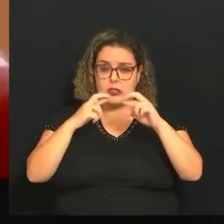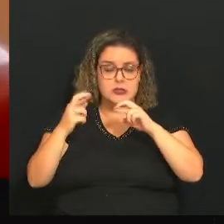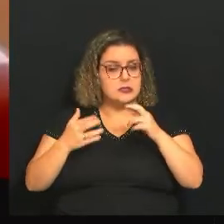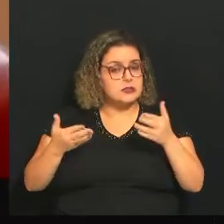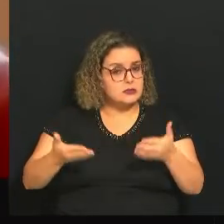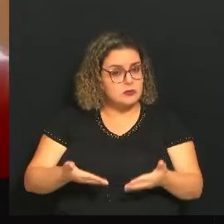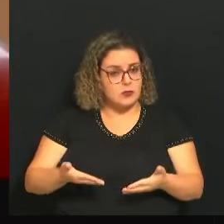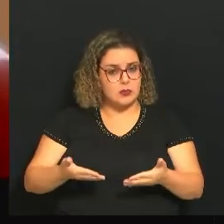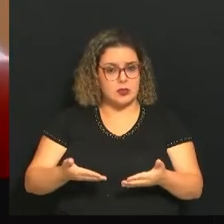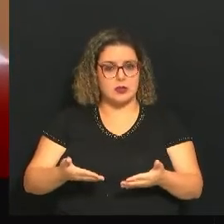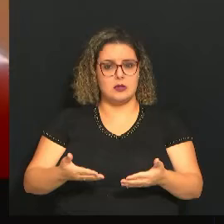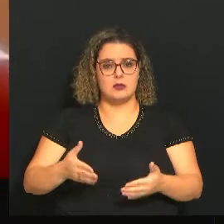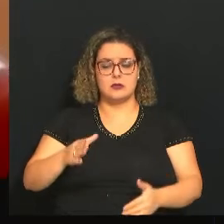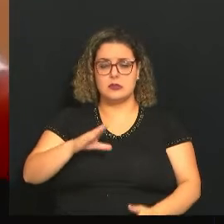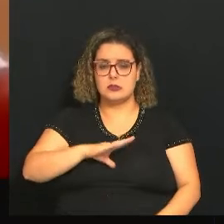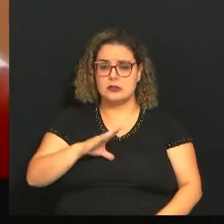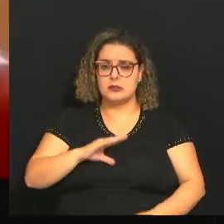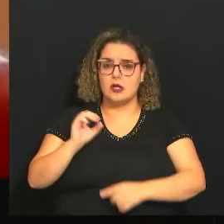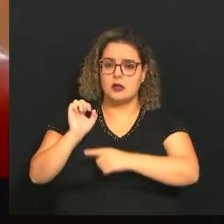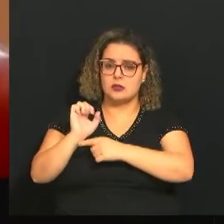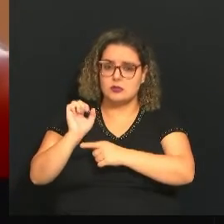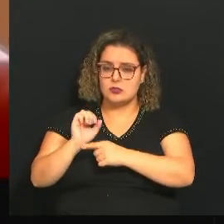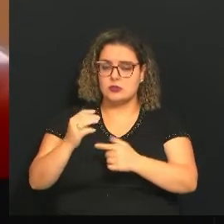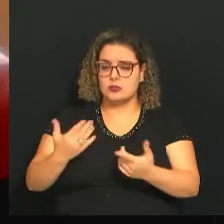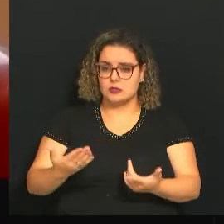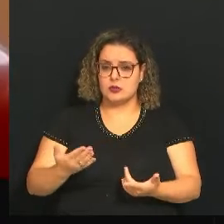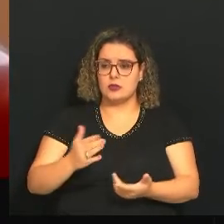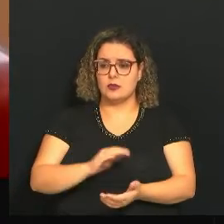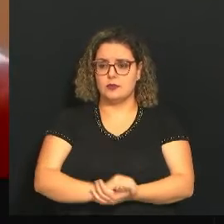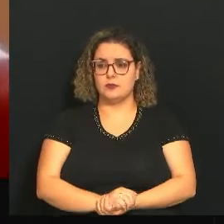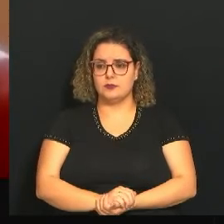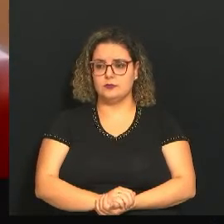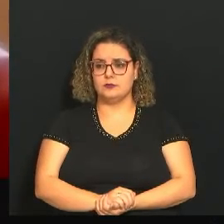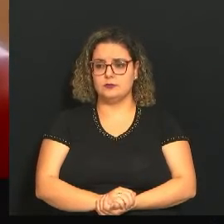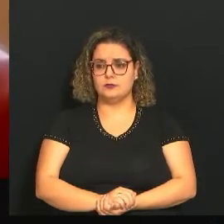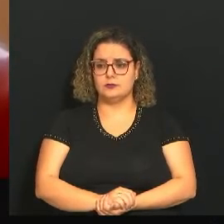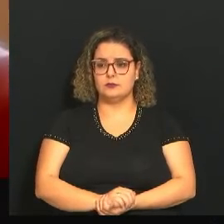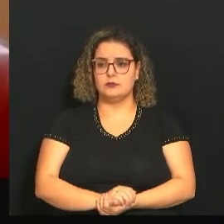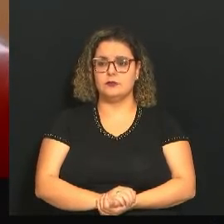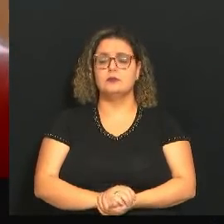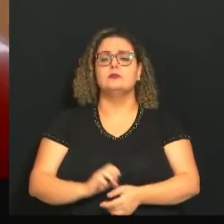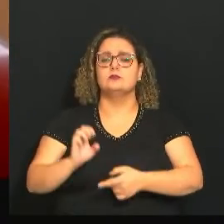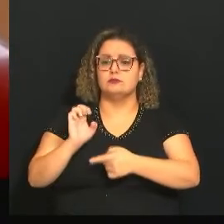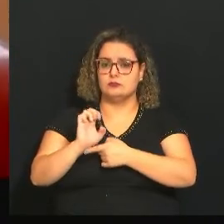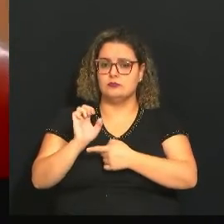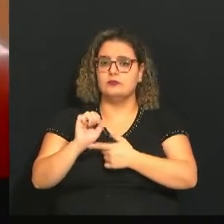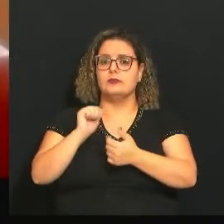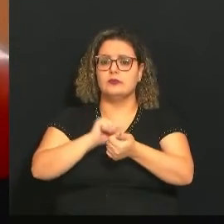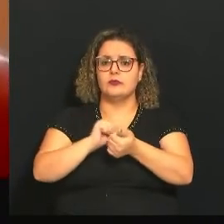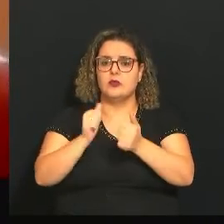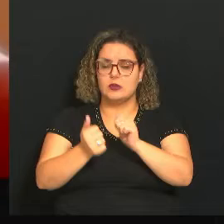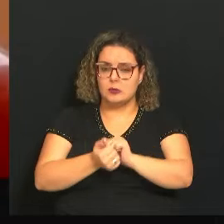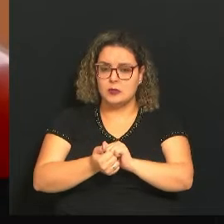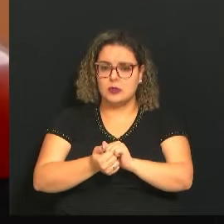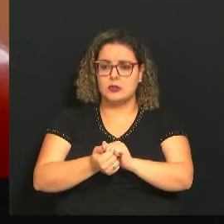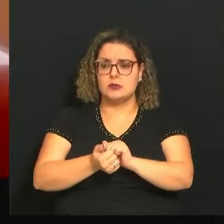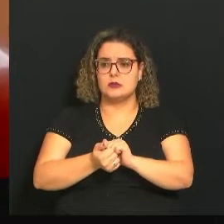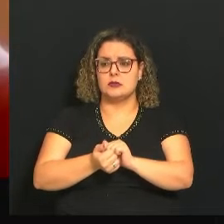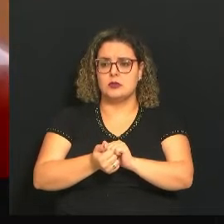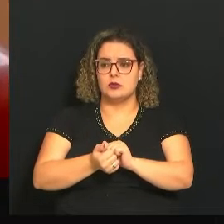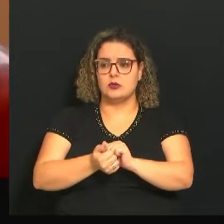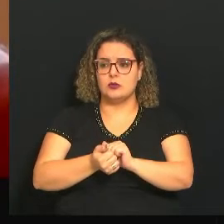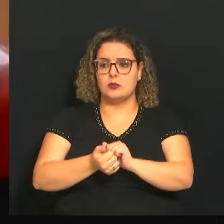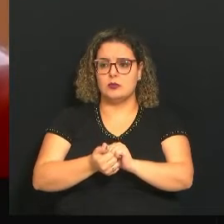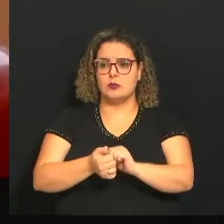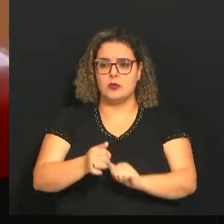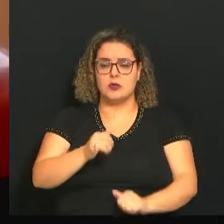nos municípios no Estado, porque no Estado também foi feito esse ajuste. Se você pegar o governo